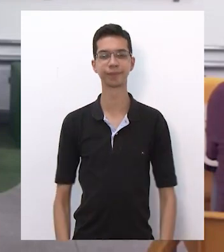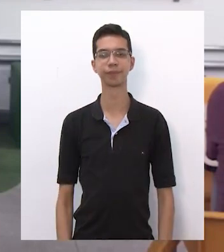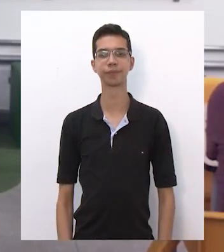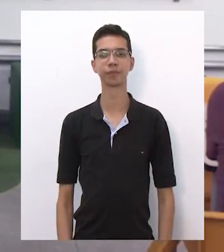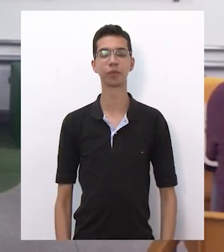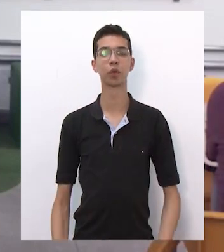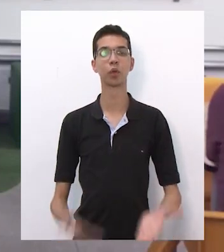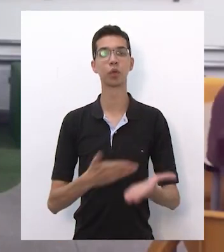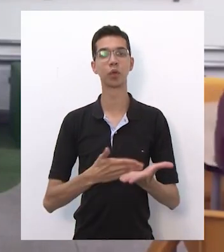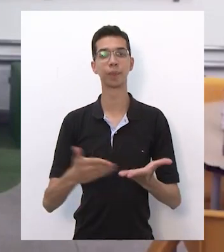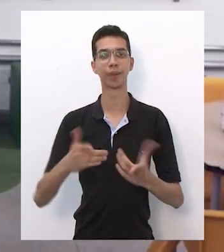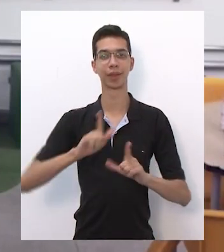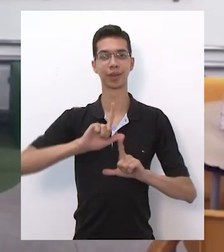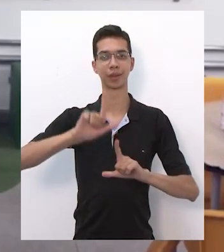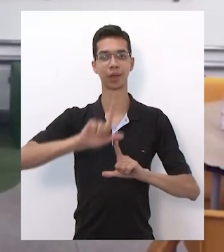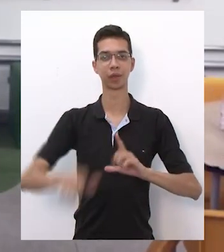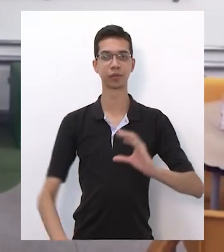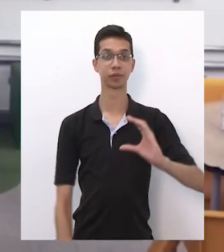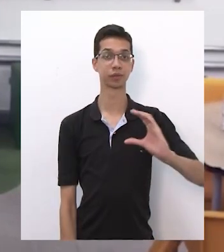apertando a letra C,